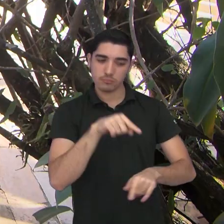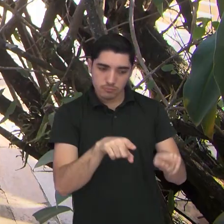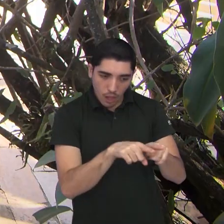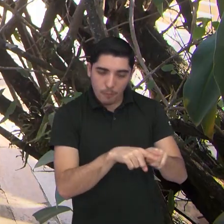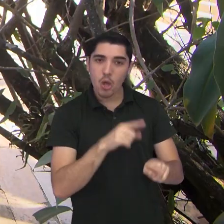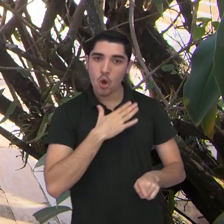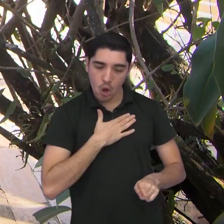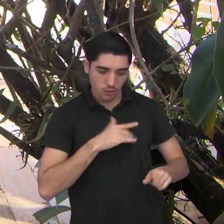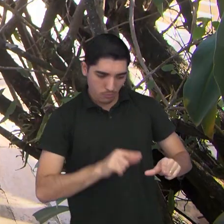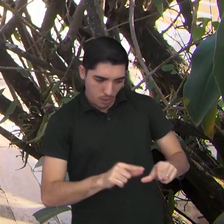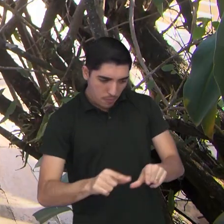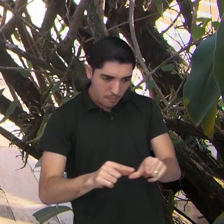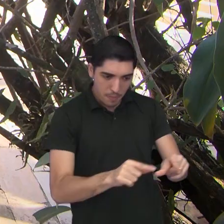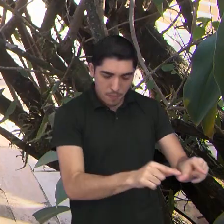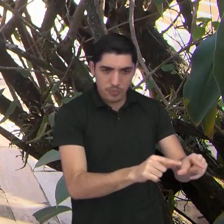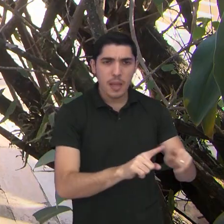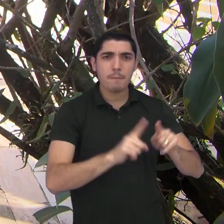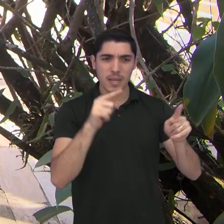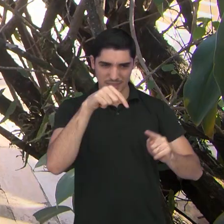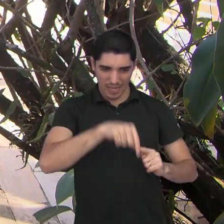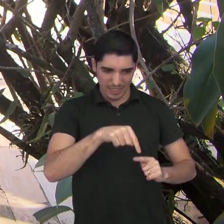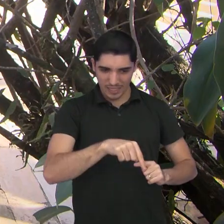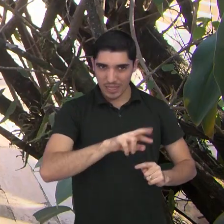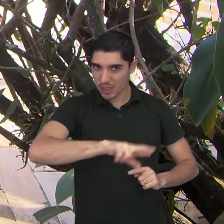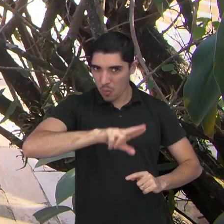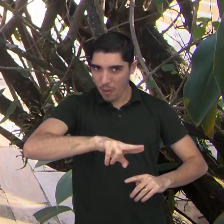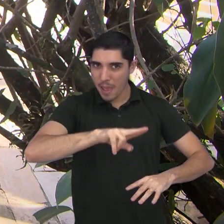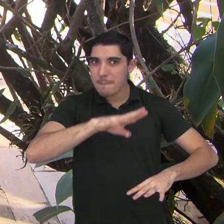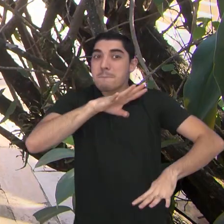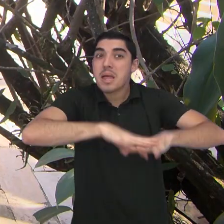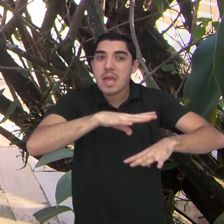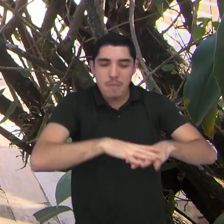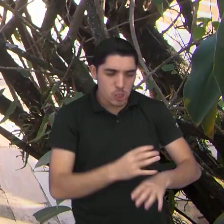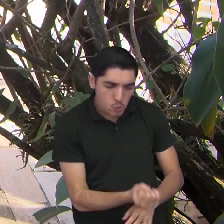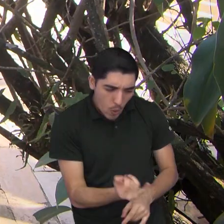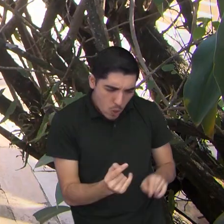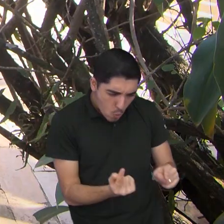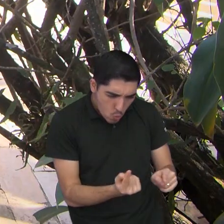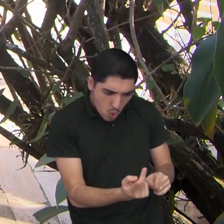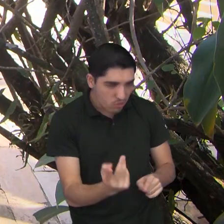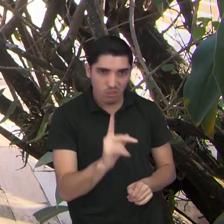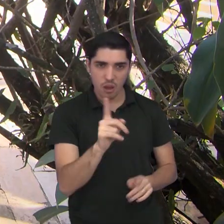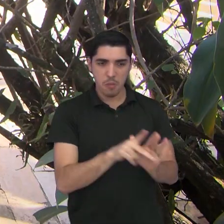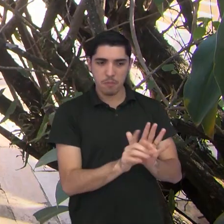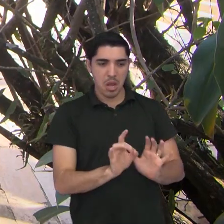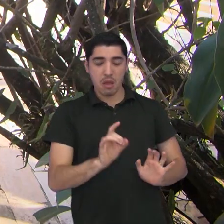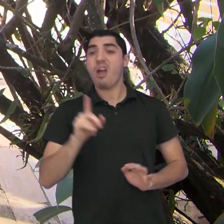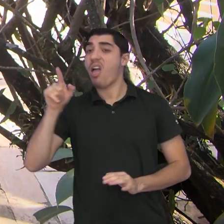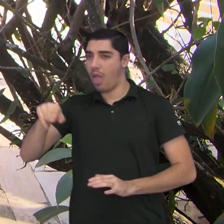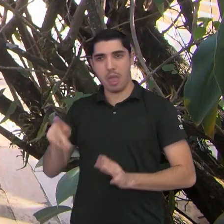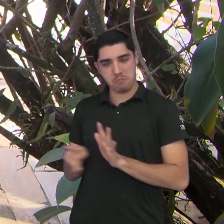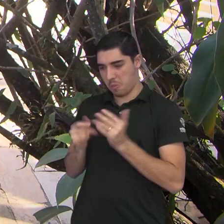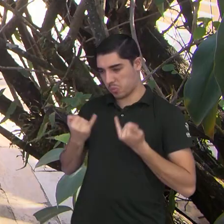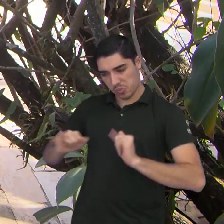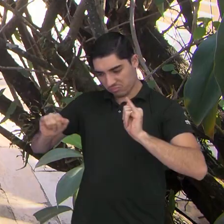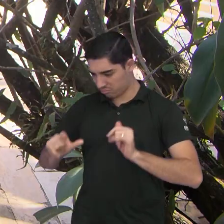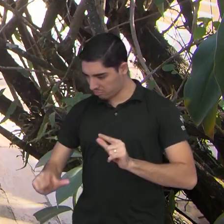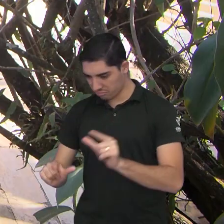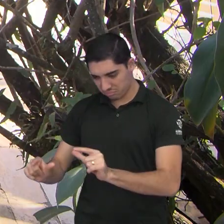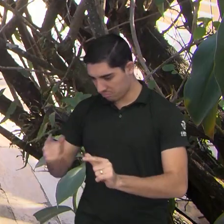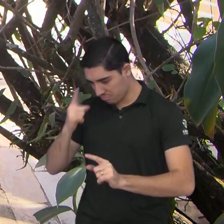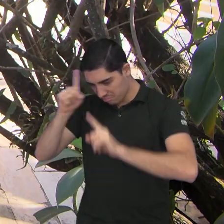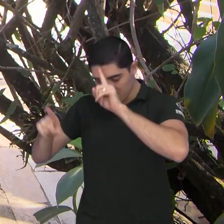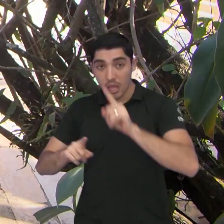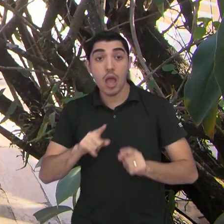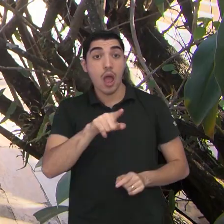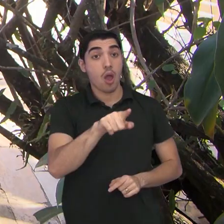esses caquinhos. Isso. Mas esse aqui não tem nada matemático, né? Não, é não. colar de qualquer jeito. A gente vai ainda assim no aleatório, quando a gente fala. O mosaico